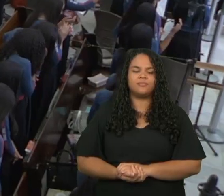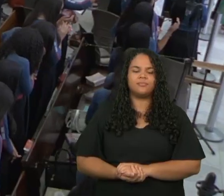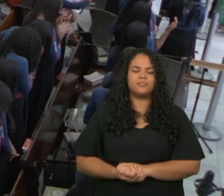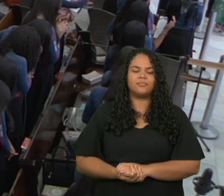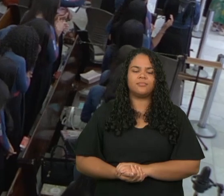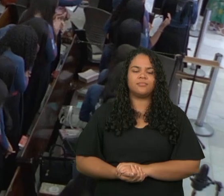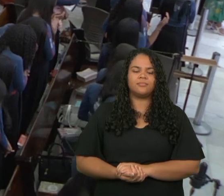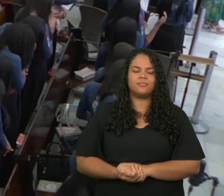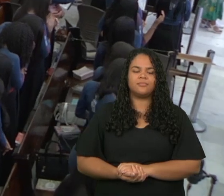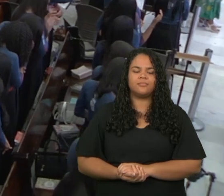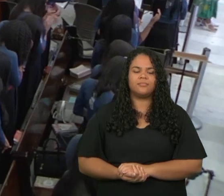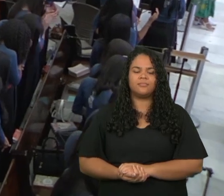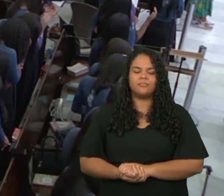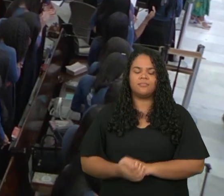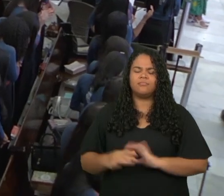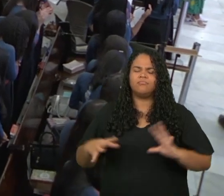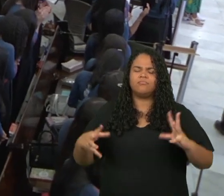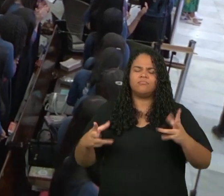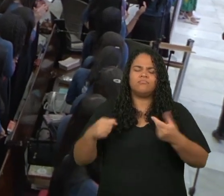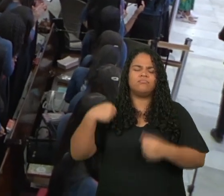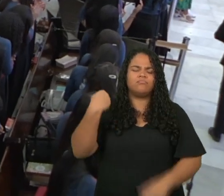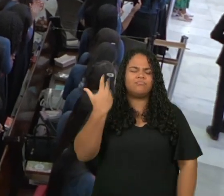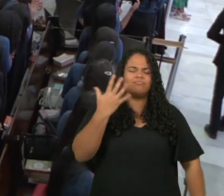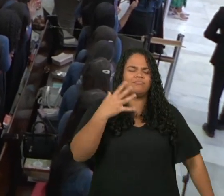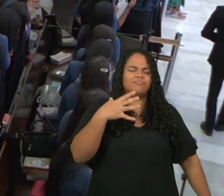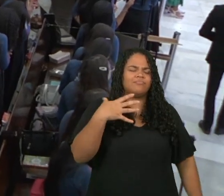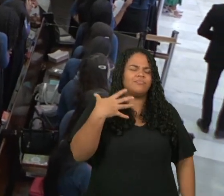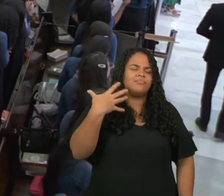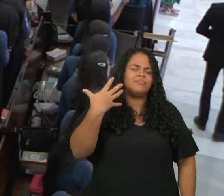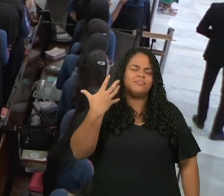Só tocando agora. Já vamos cantar.